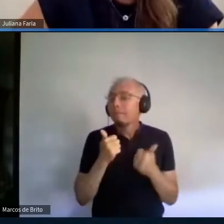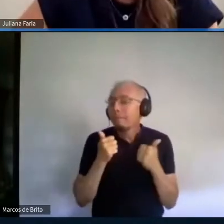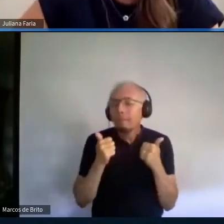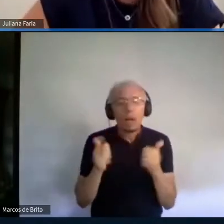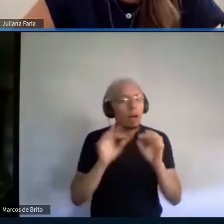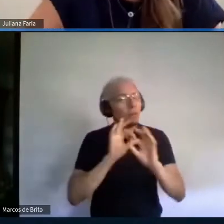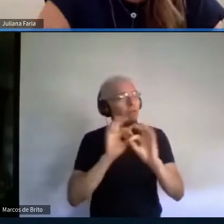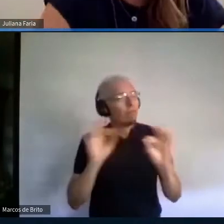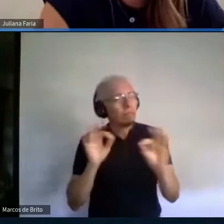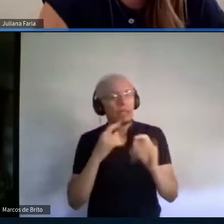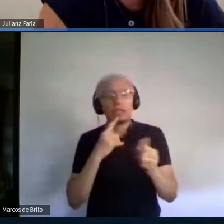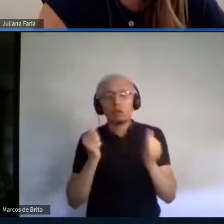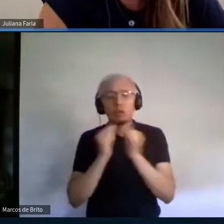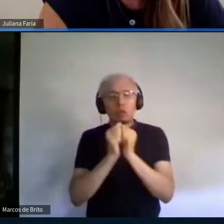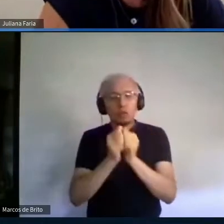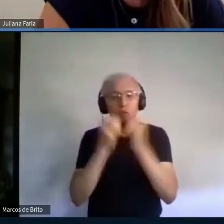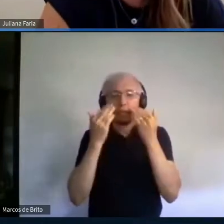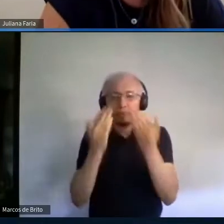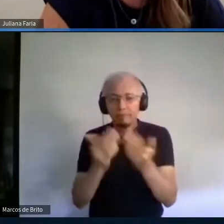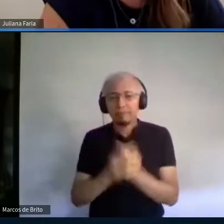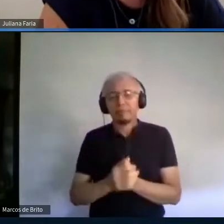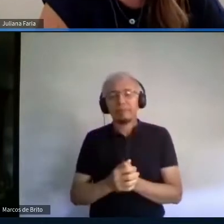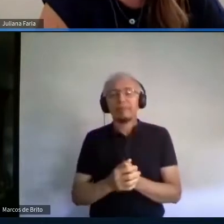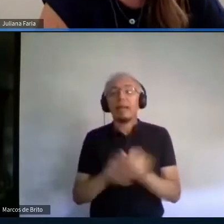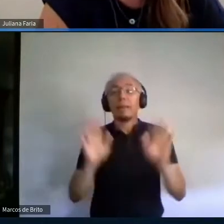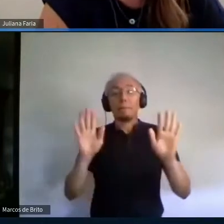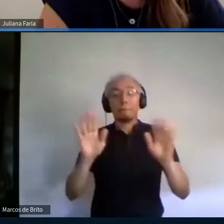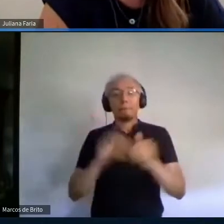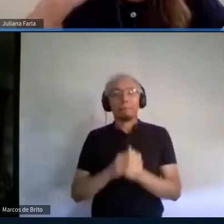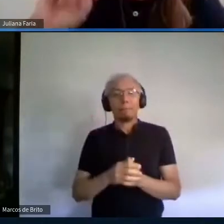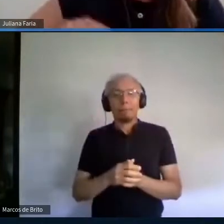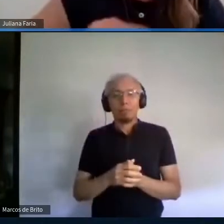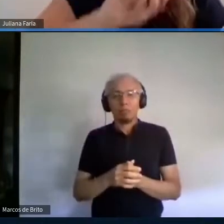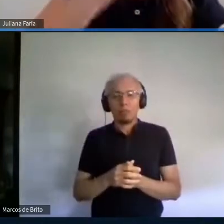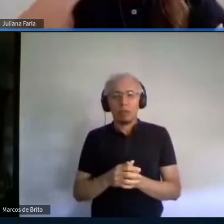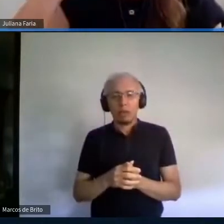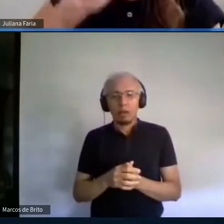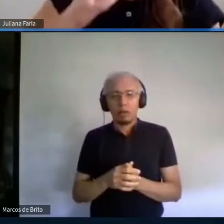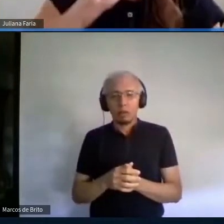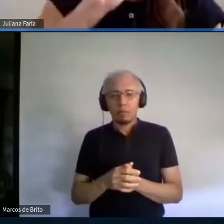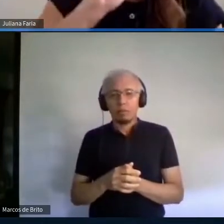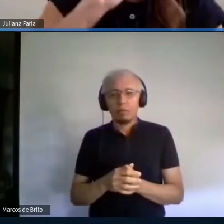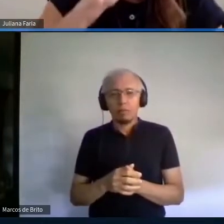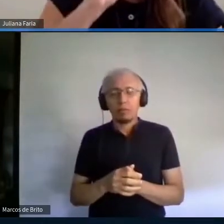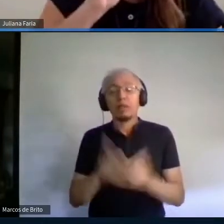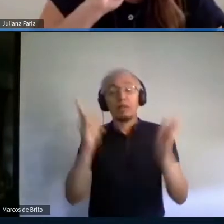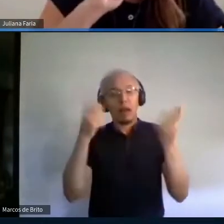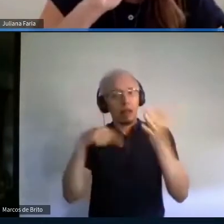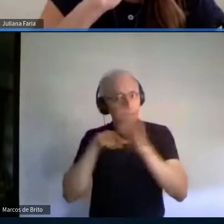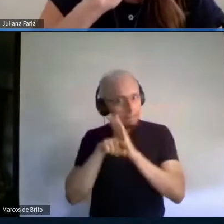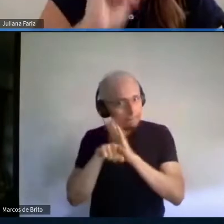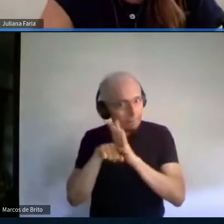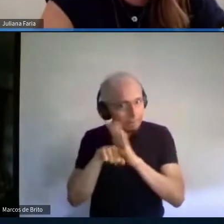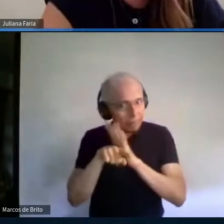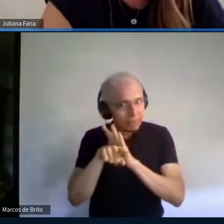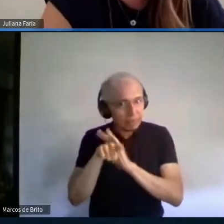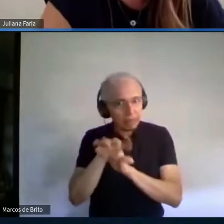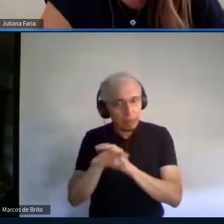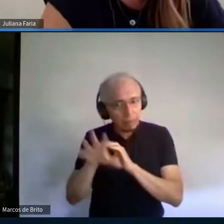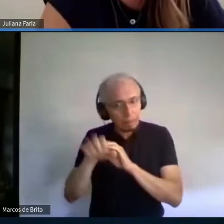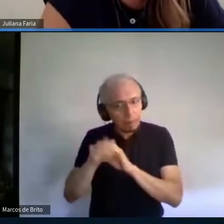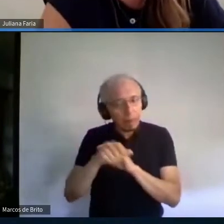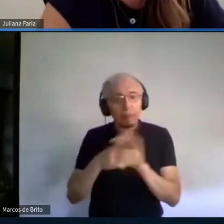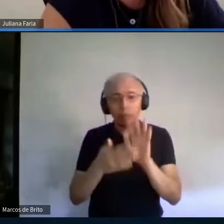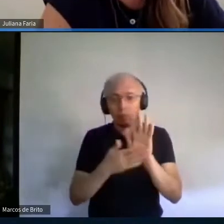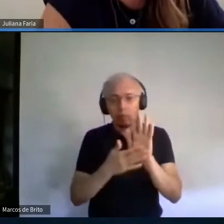e na defesa junto com vocês, né. Mas em relação, vou começar então falando da pesquisa em termos de proposta,